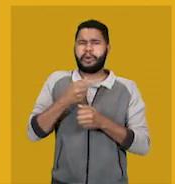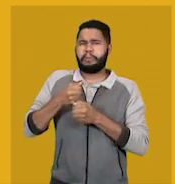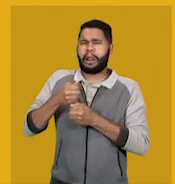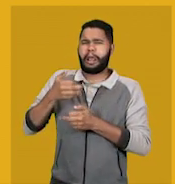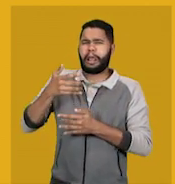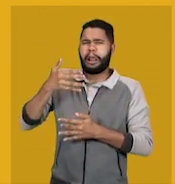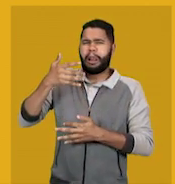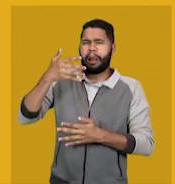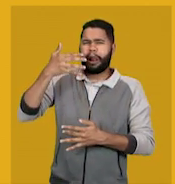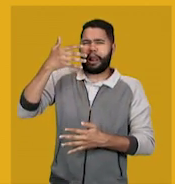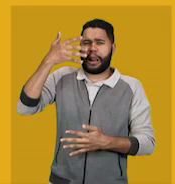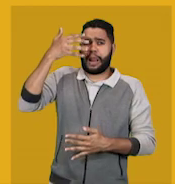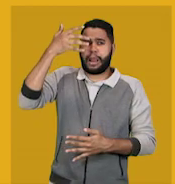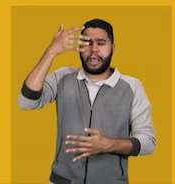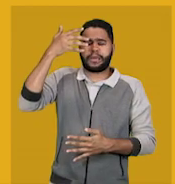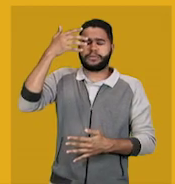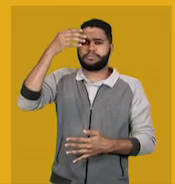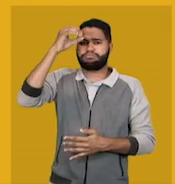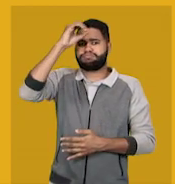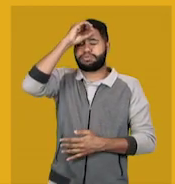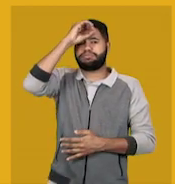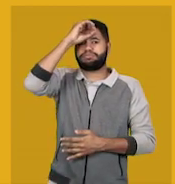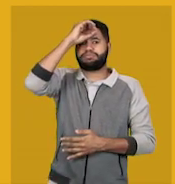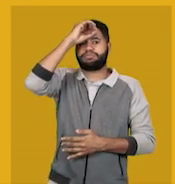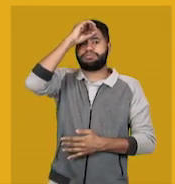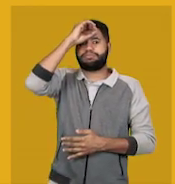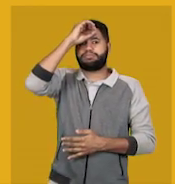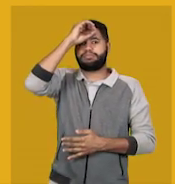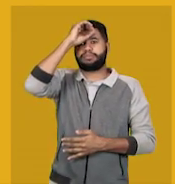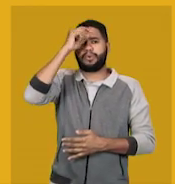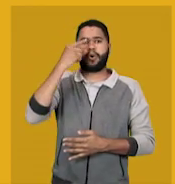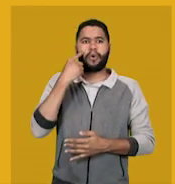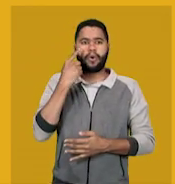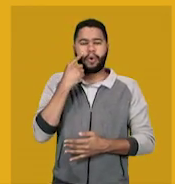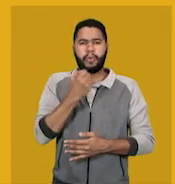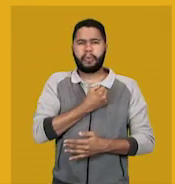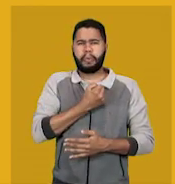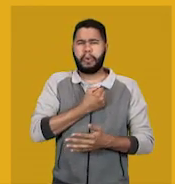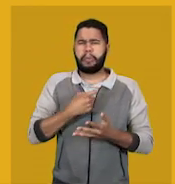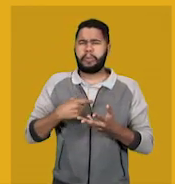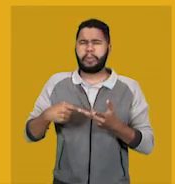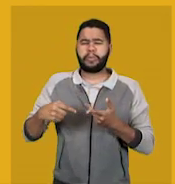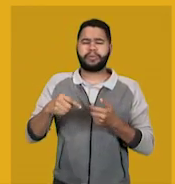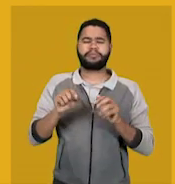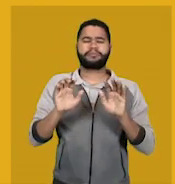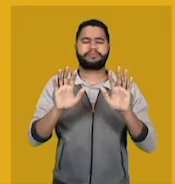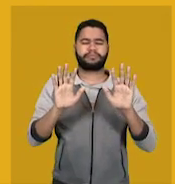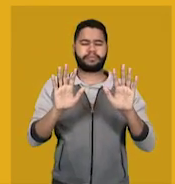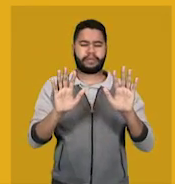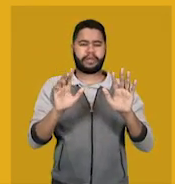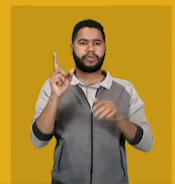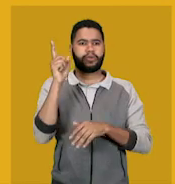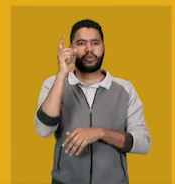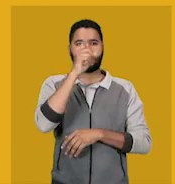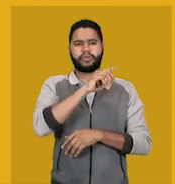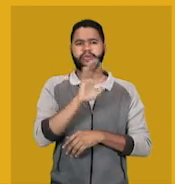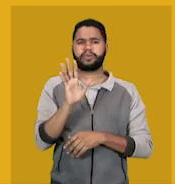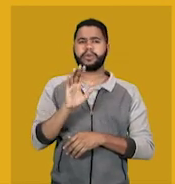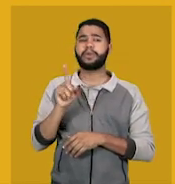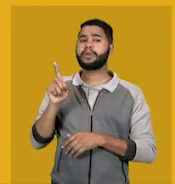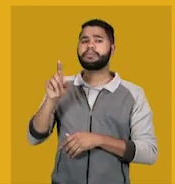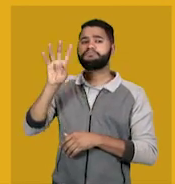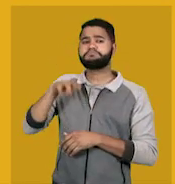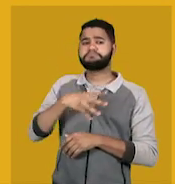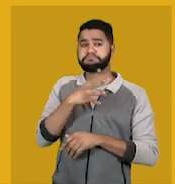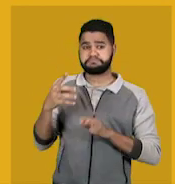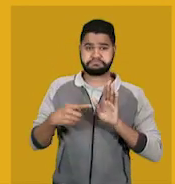que não entendo mais nada. Olha que tanto de número. Mas não é tão difícil. O que essa tabela vai